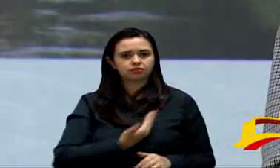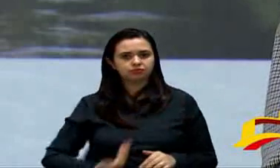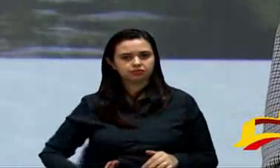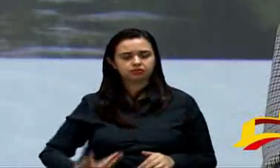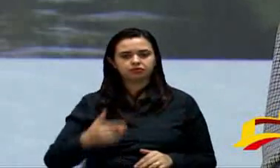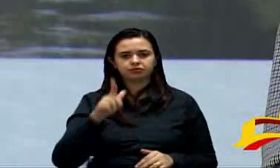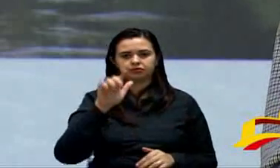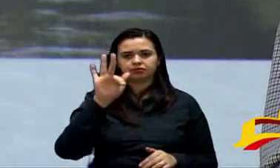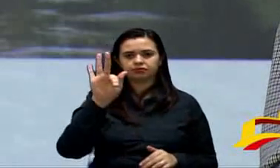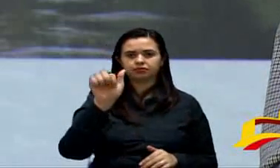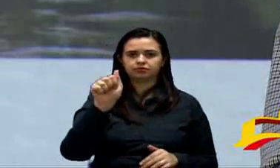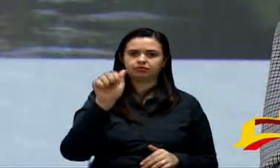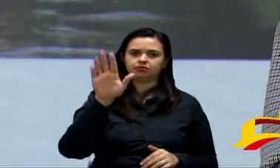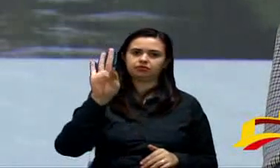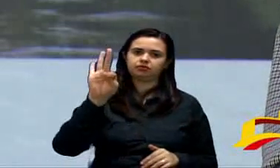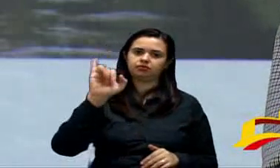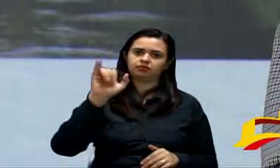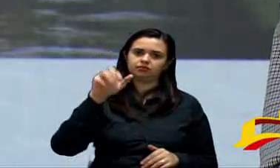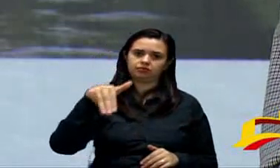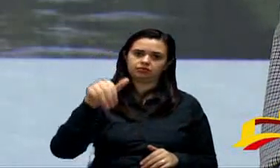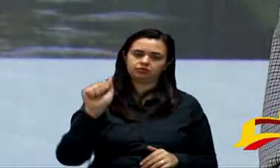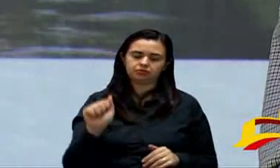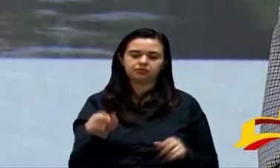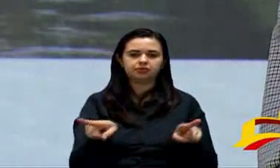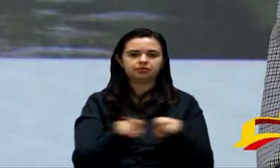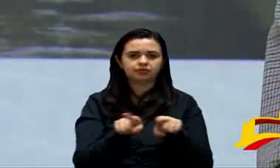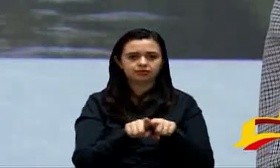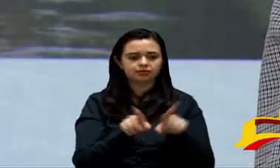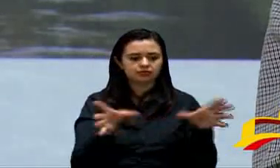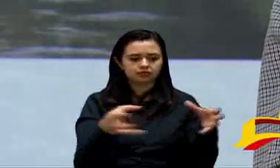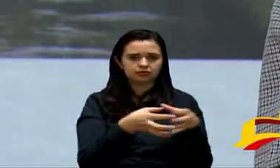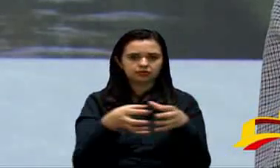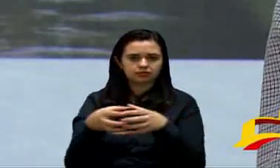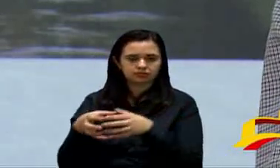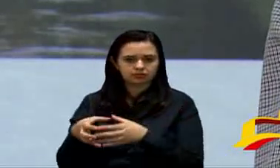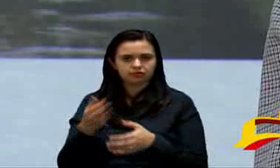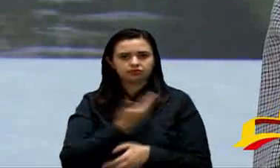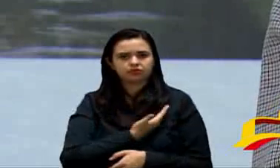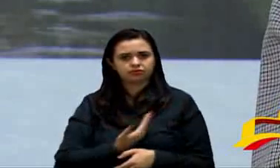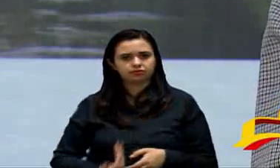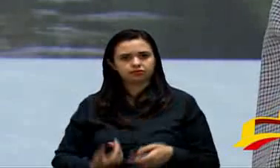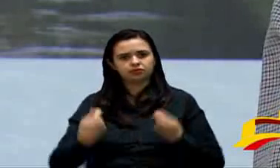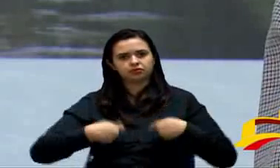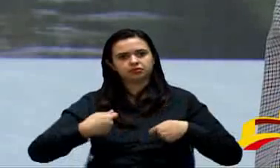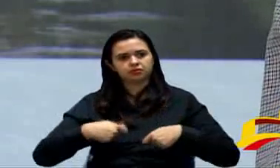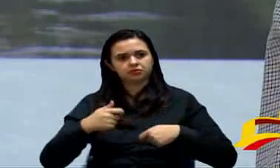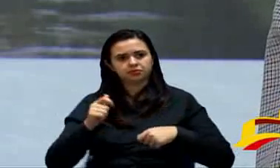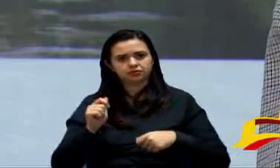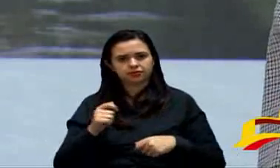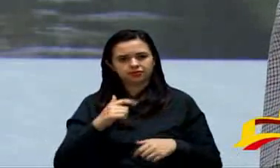equipe, bem como do consórcio do Nordeste e demais governadores, no combate à pandemia.